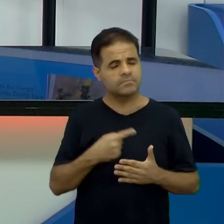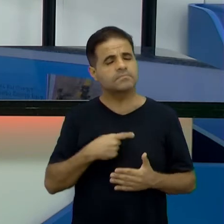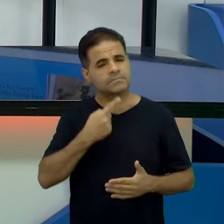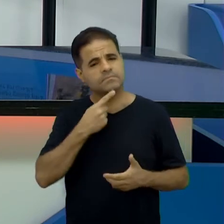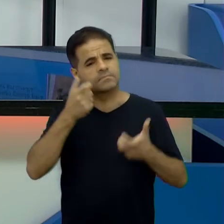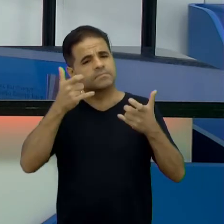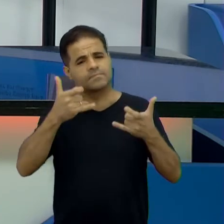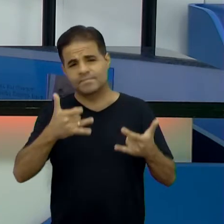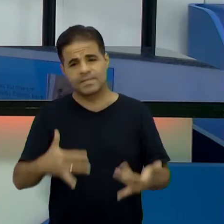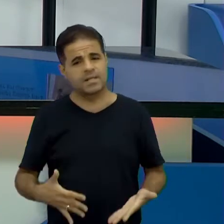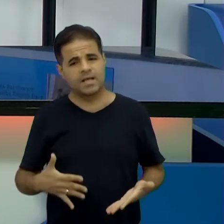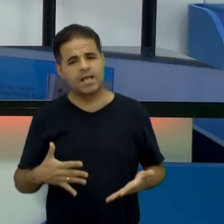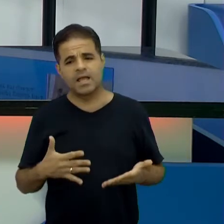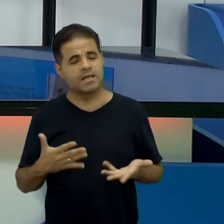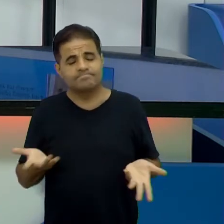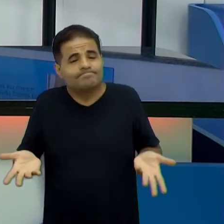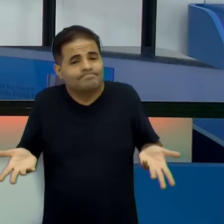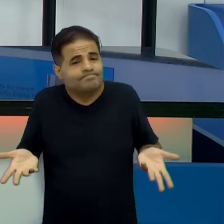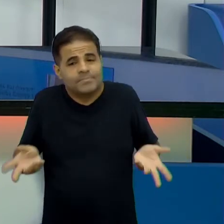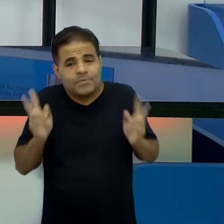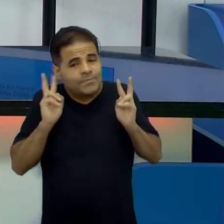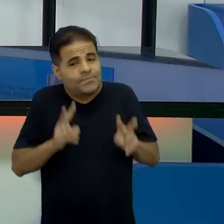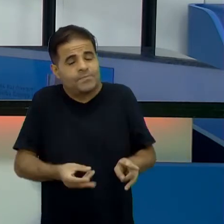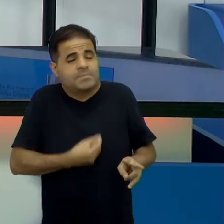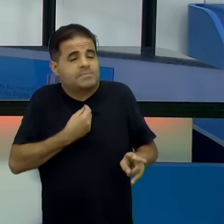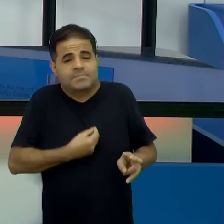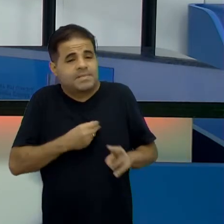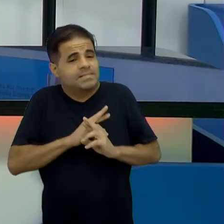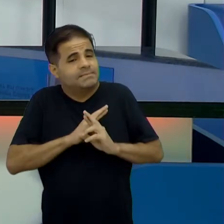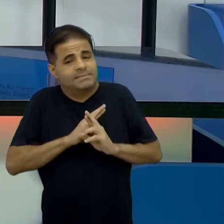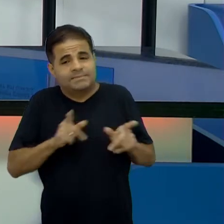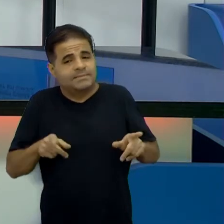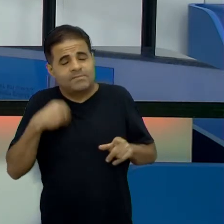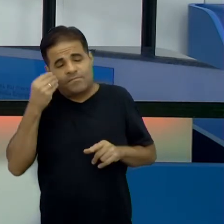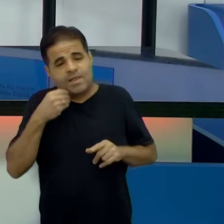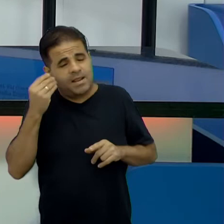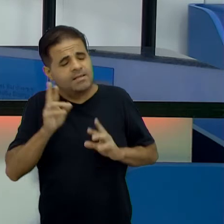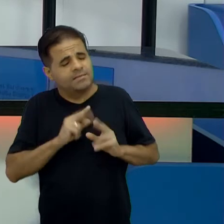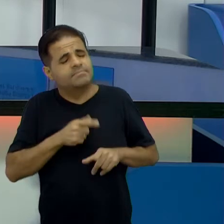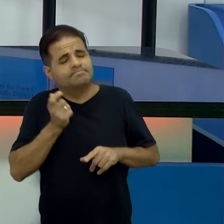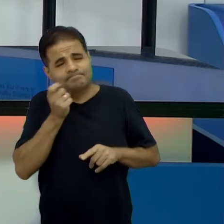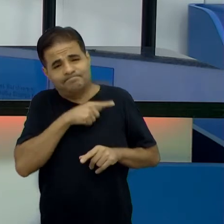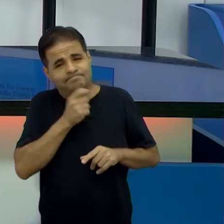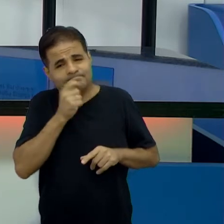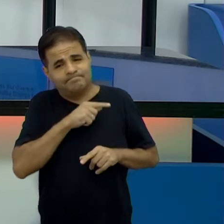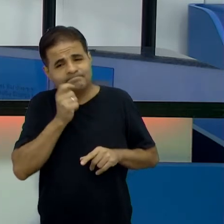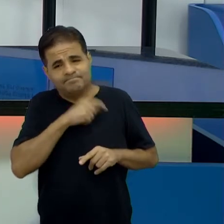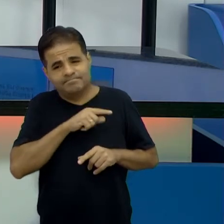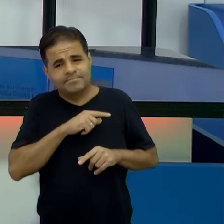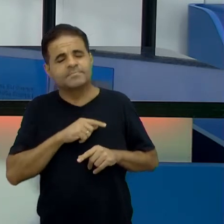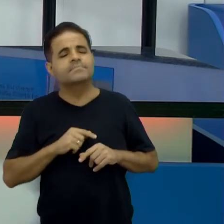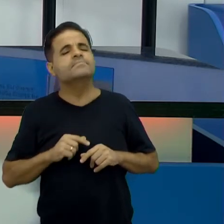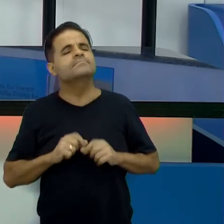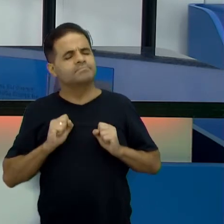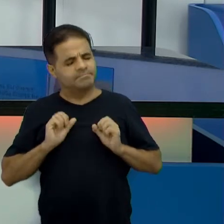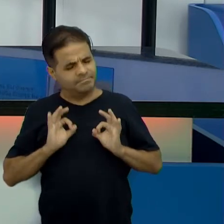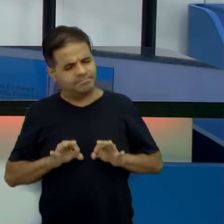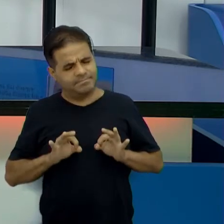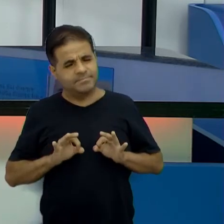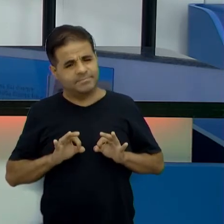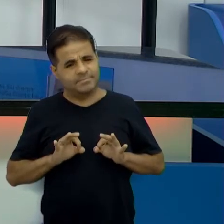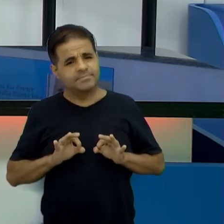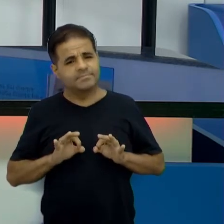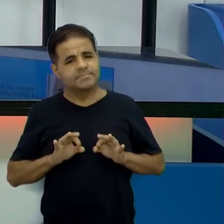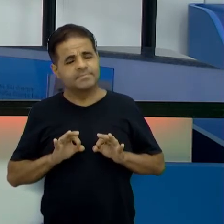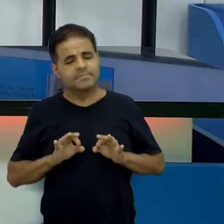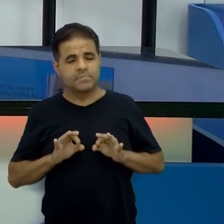falei, gente, eu vivi uma experiência diferente, muito, muito divertido, né, e assim, extremamente, vamos